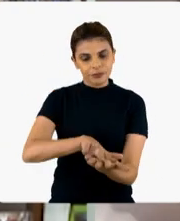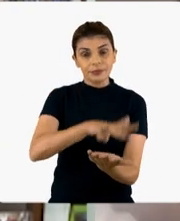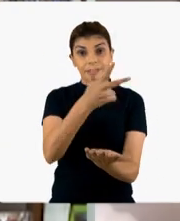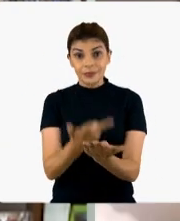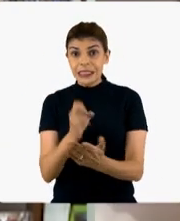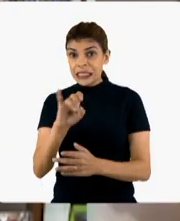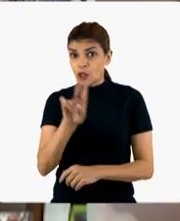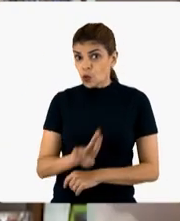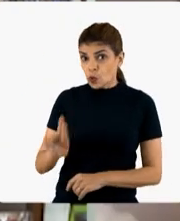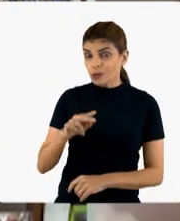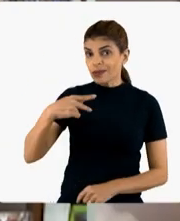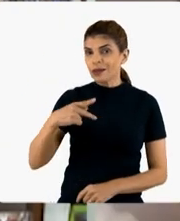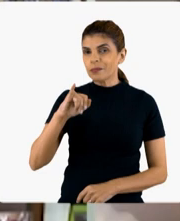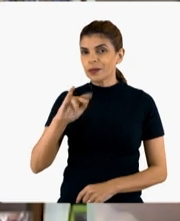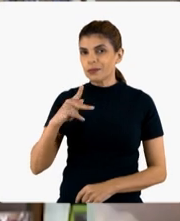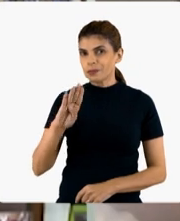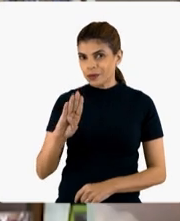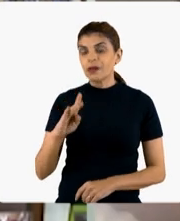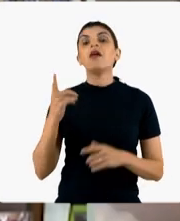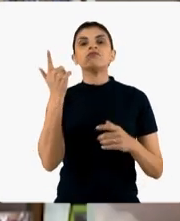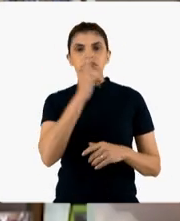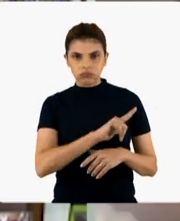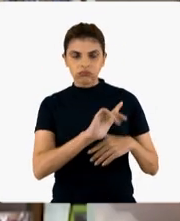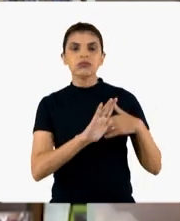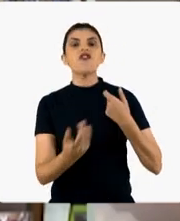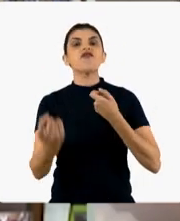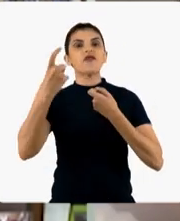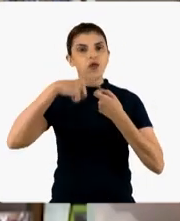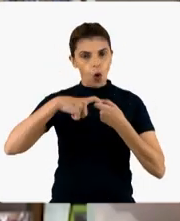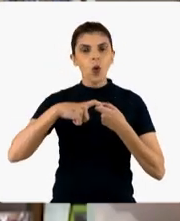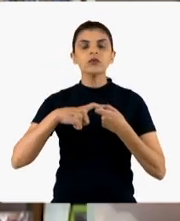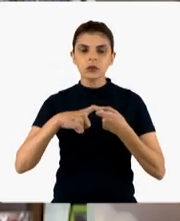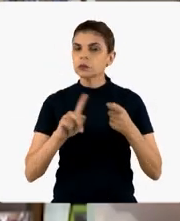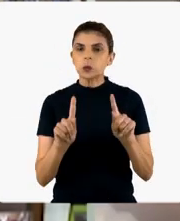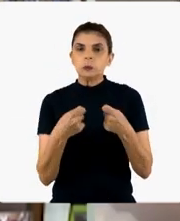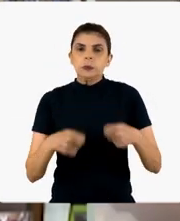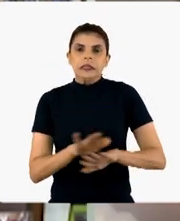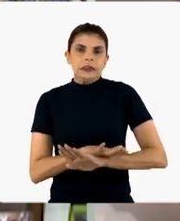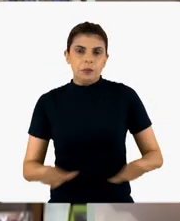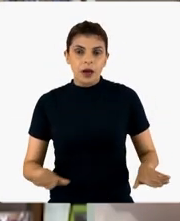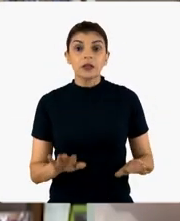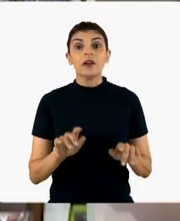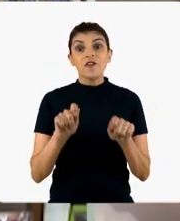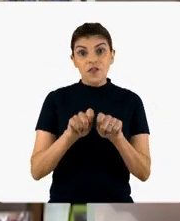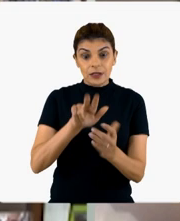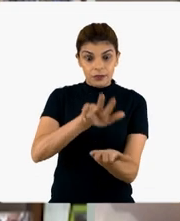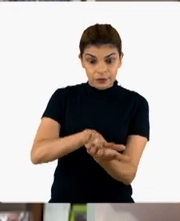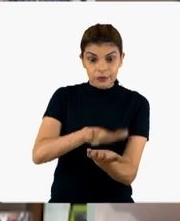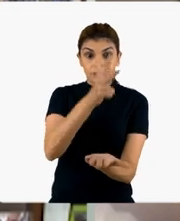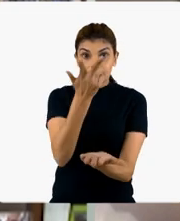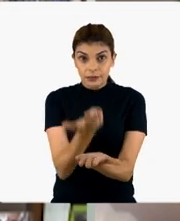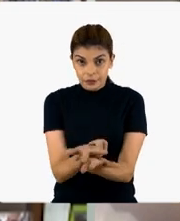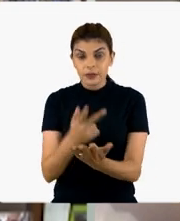a PIP, aí a prona funciona como uma manobra de recrutamento, né? E aí quando você volta, você não precisa mais. Então